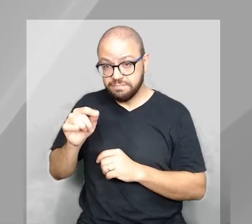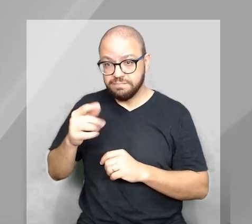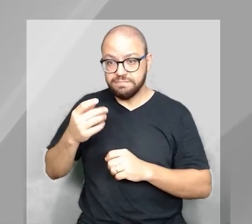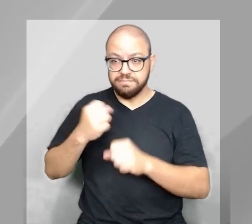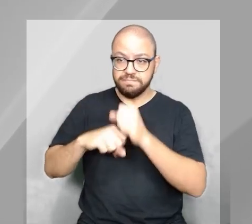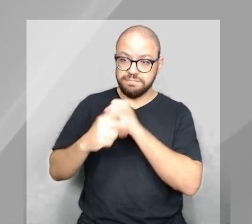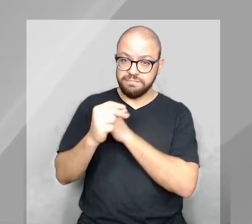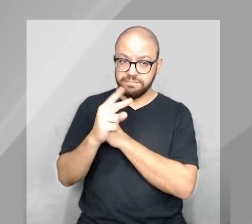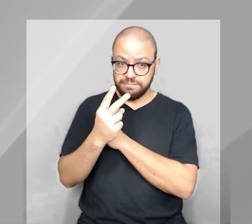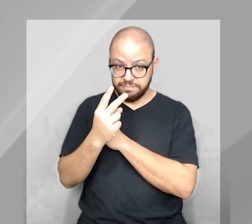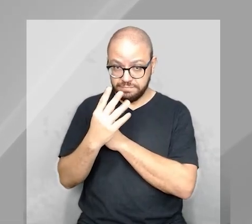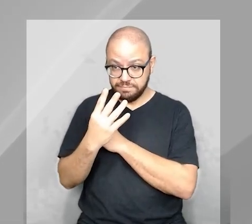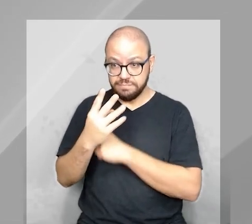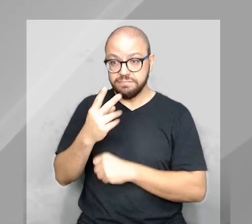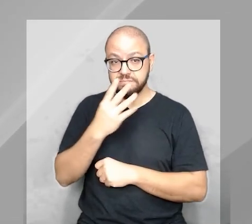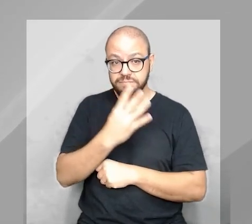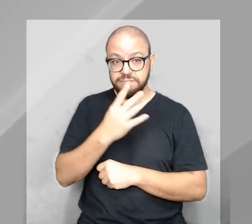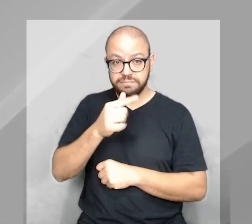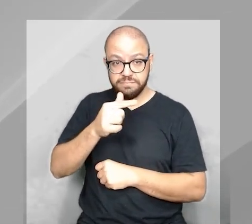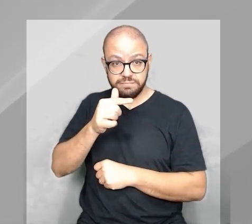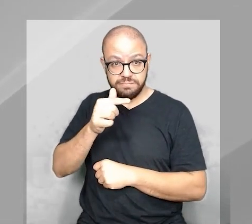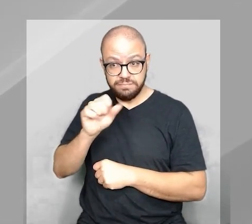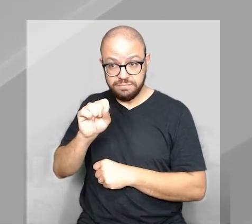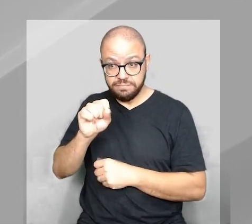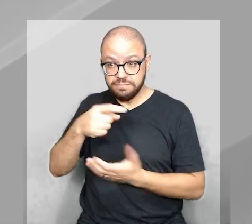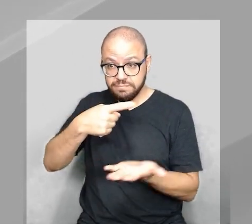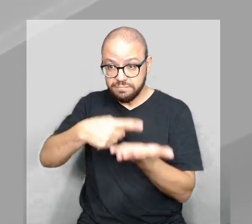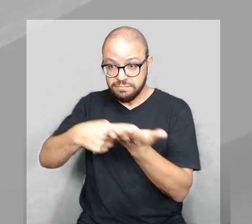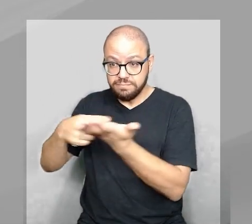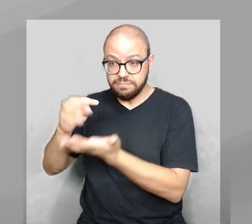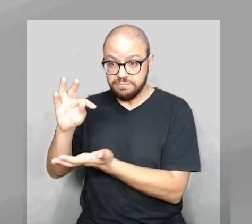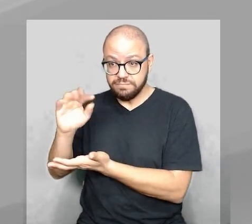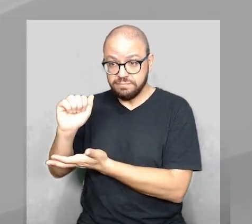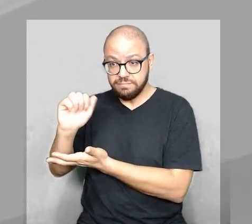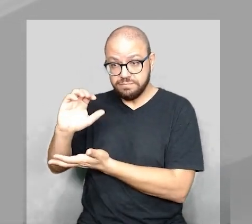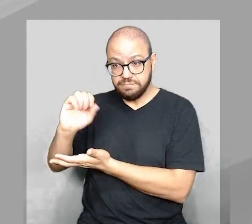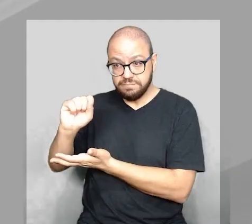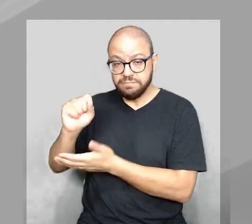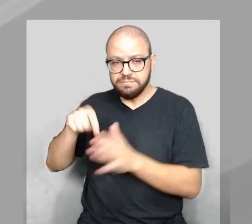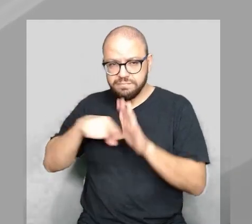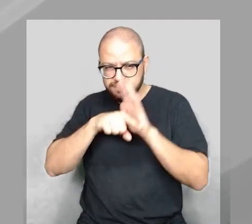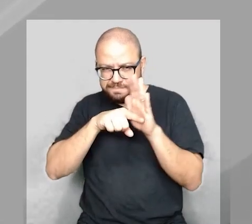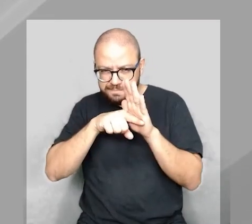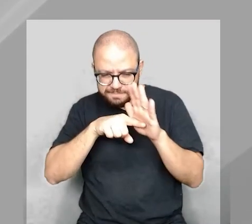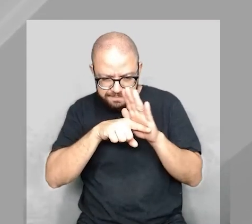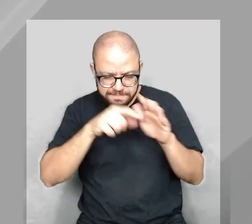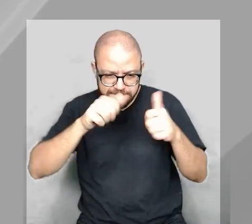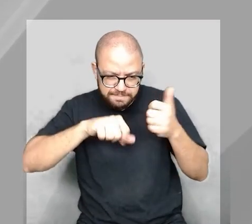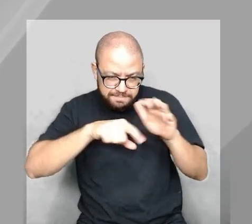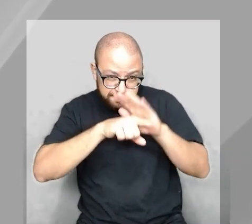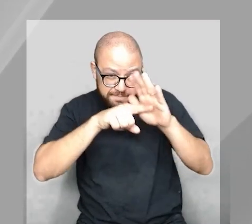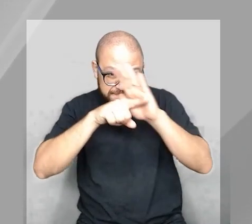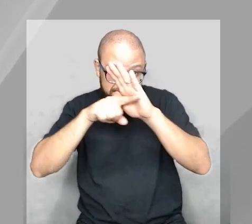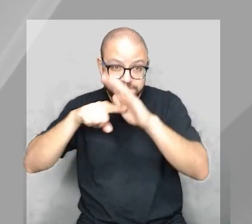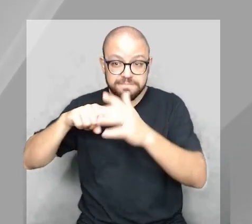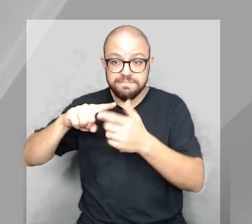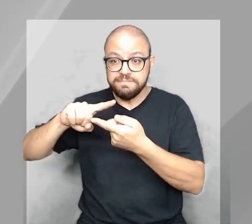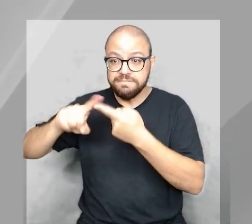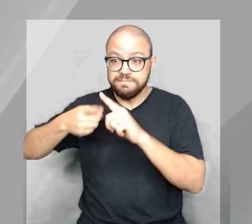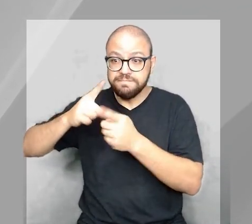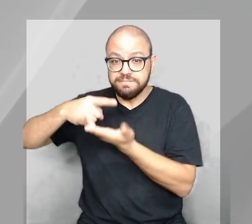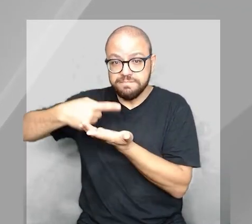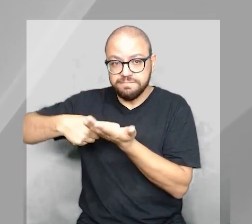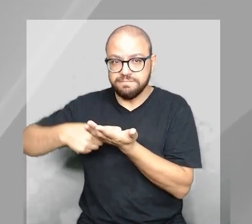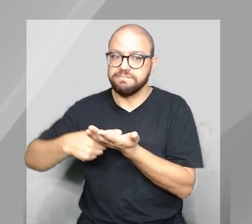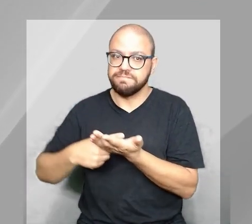em 2024 foram firmados 478 TACs em decorrência de fiscalizações e acordos judiciais, com